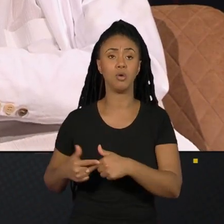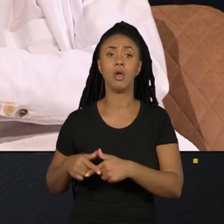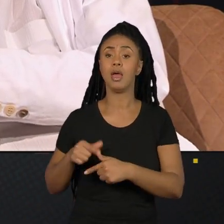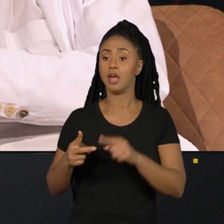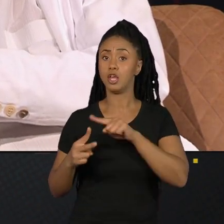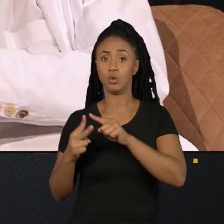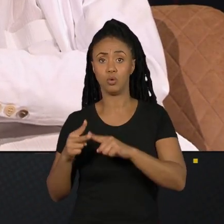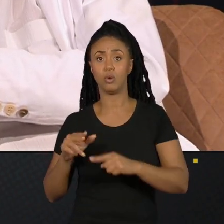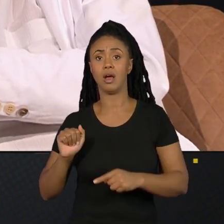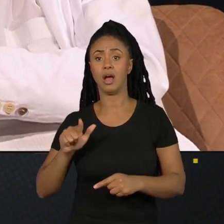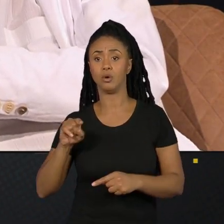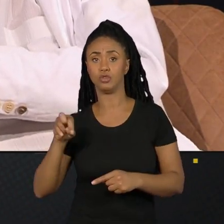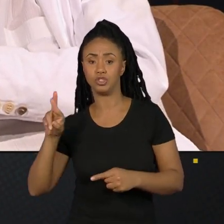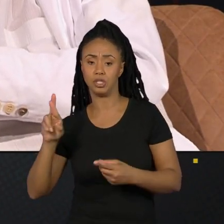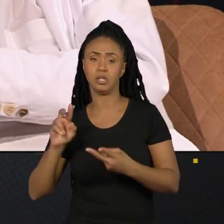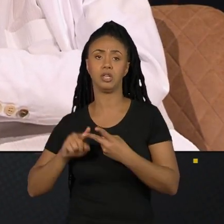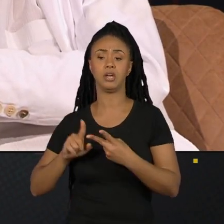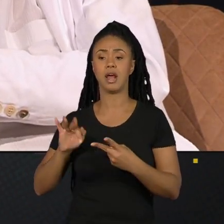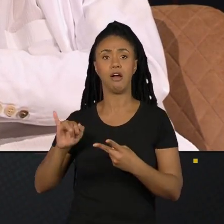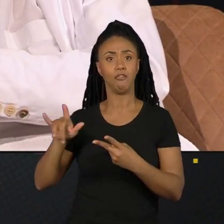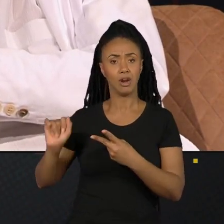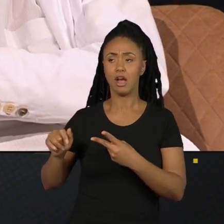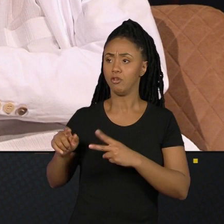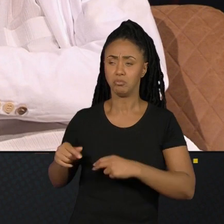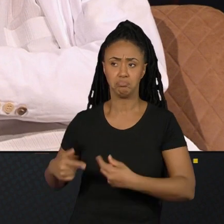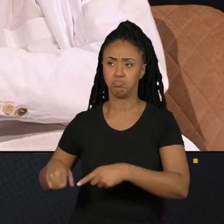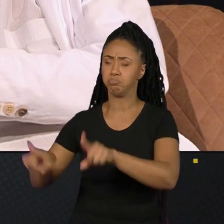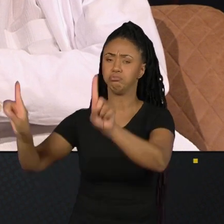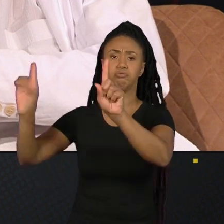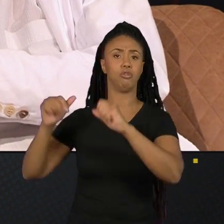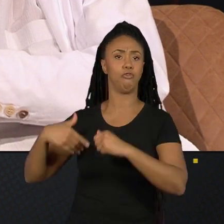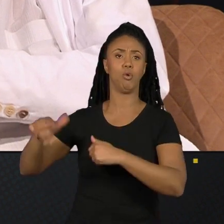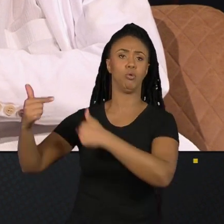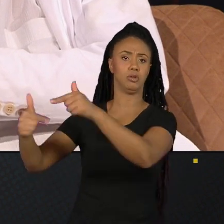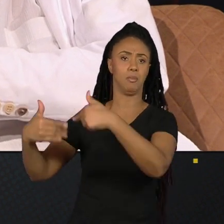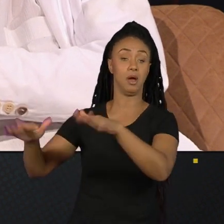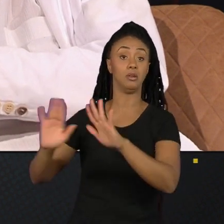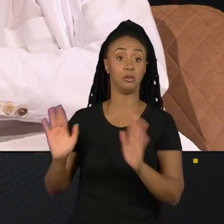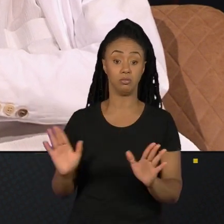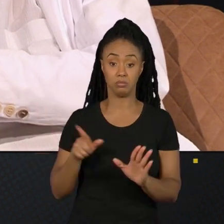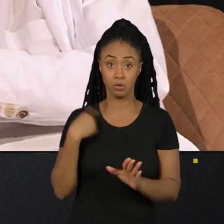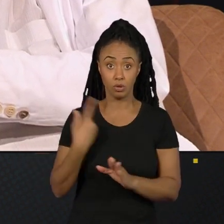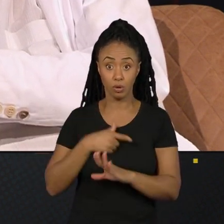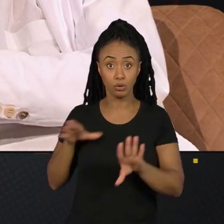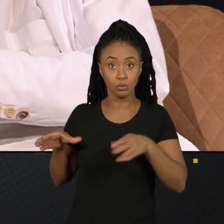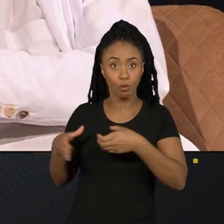caminho. Então, a Vanguarda Jovem foi uma forma que nós